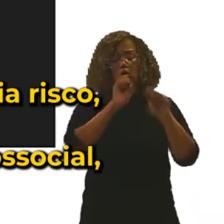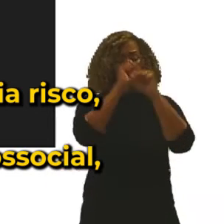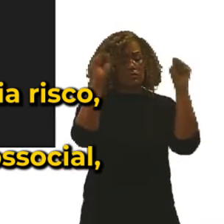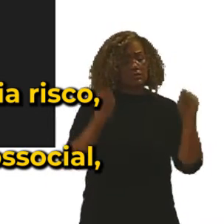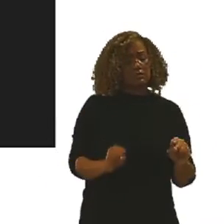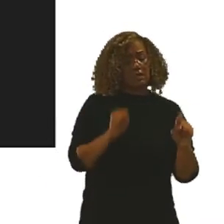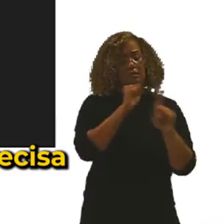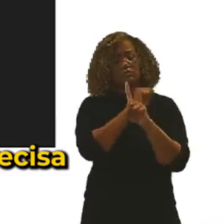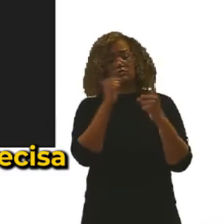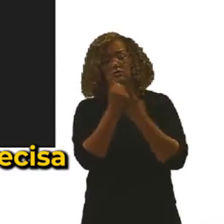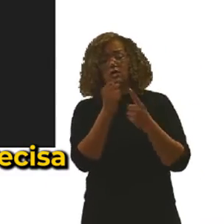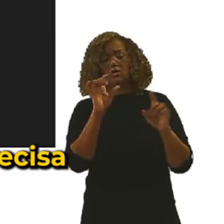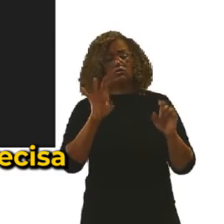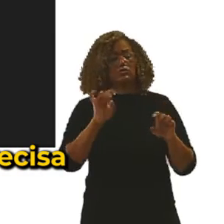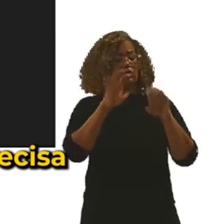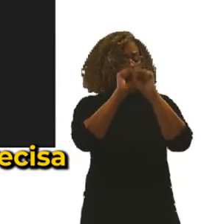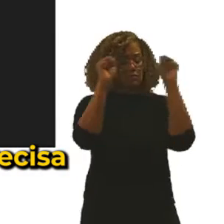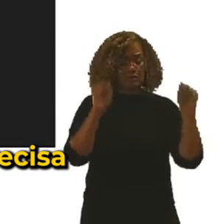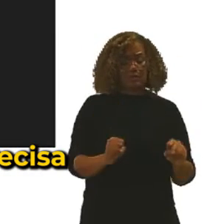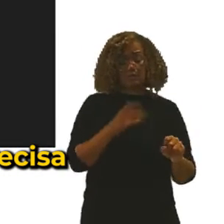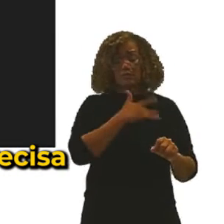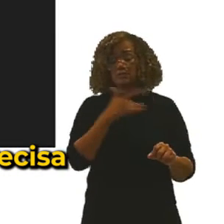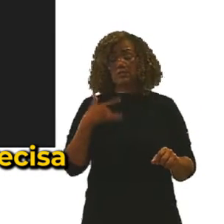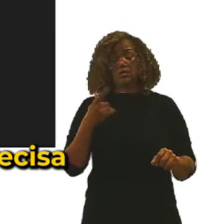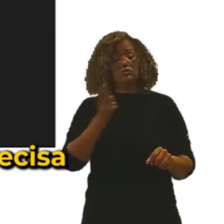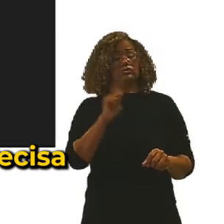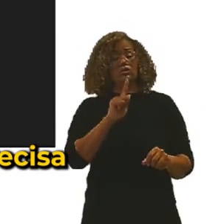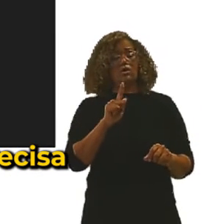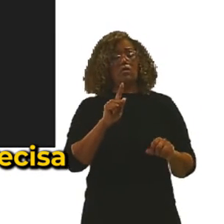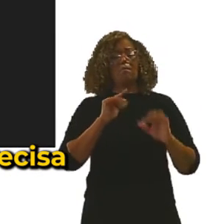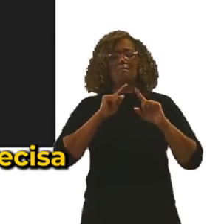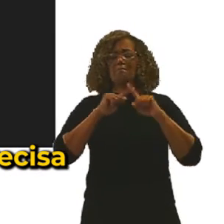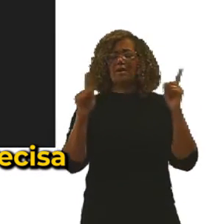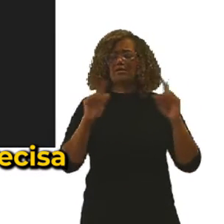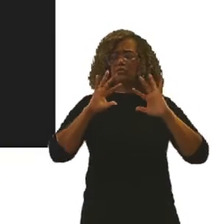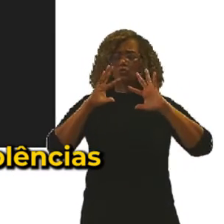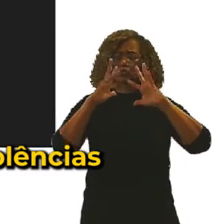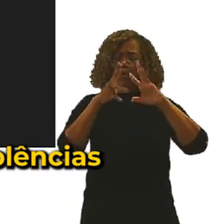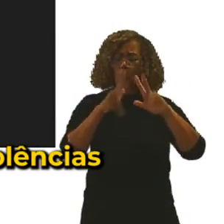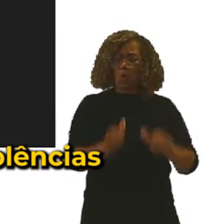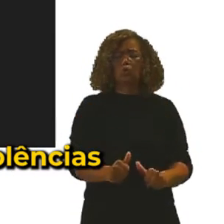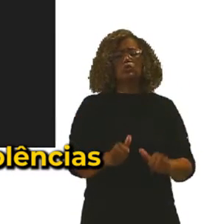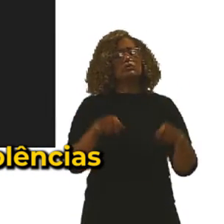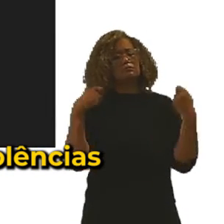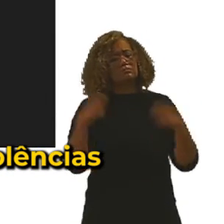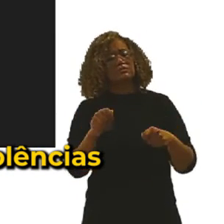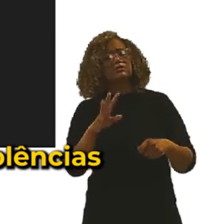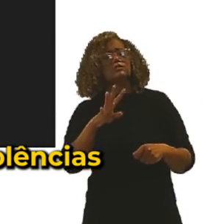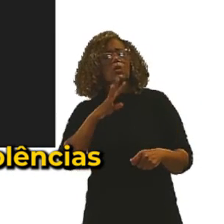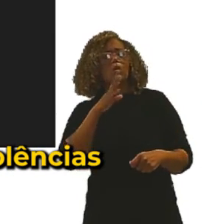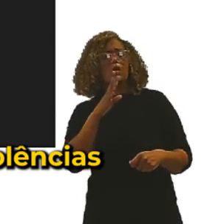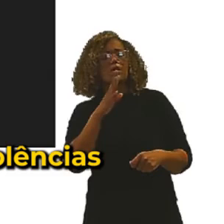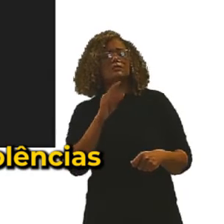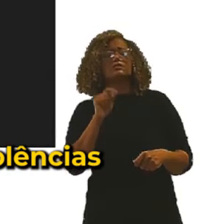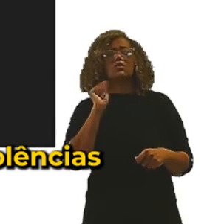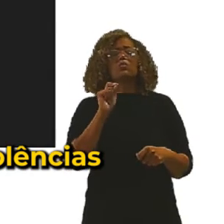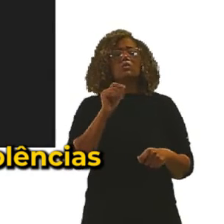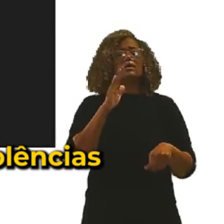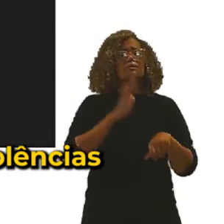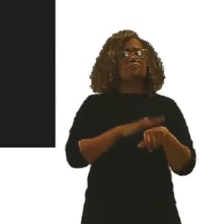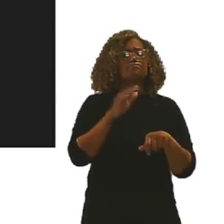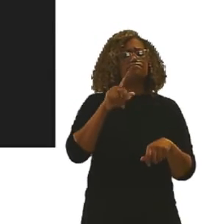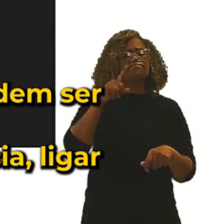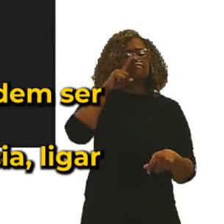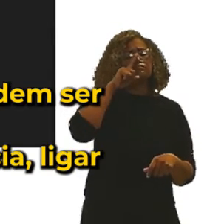sistema de saúde avalia risco, mas toda a sociedade civil precisa conhecer quais são os fatores de risco preditivos de violências graves